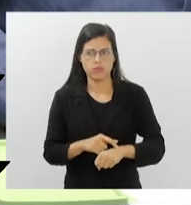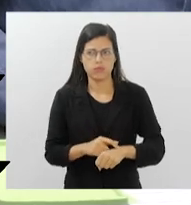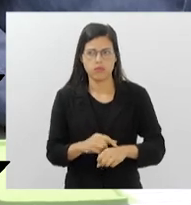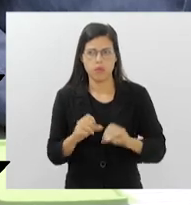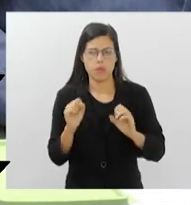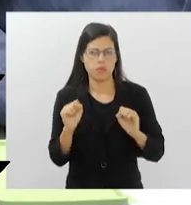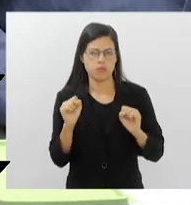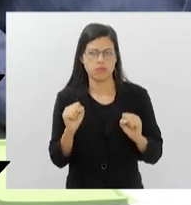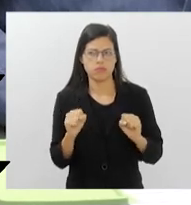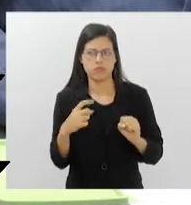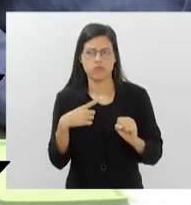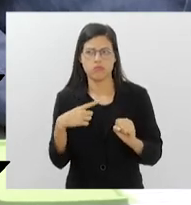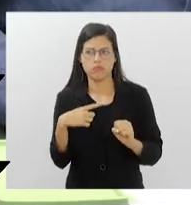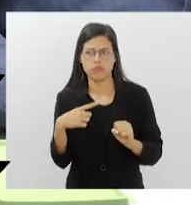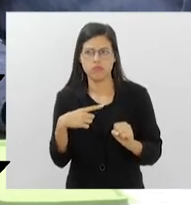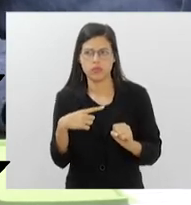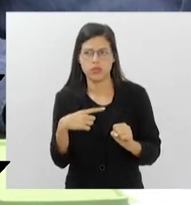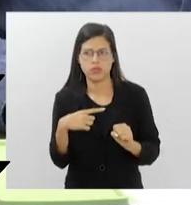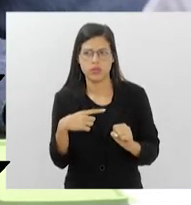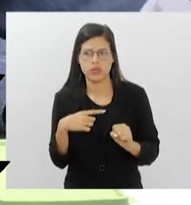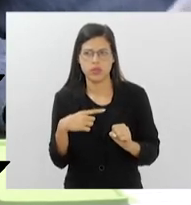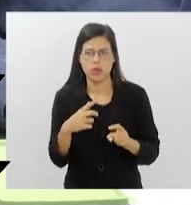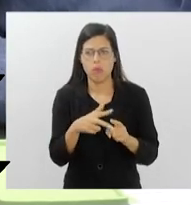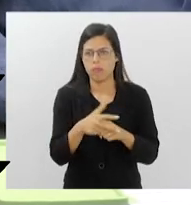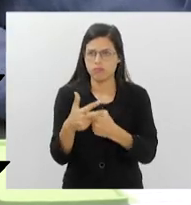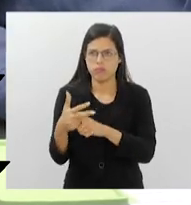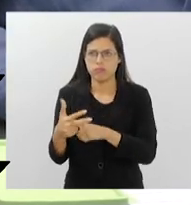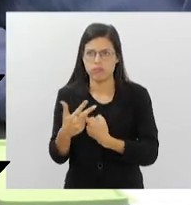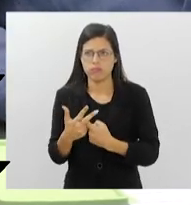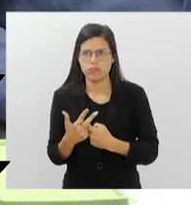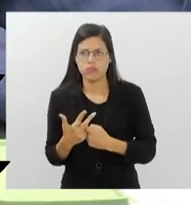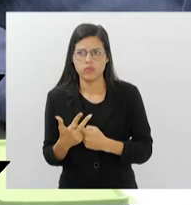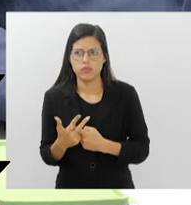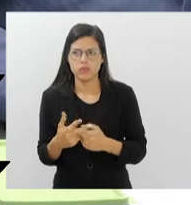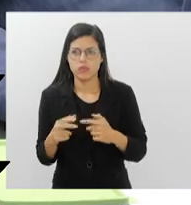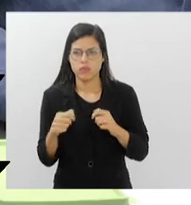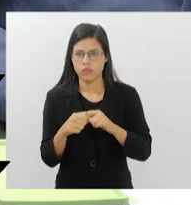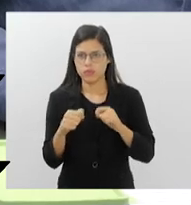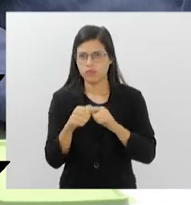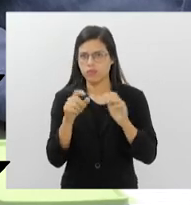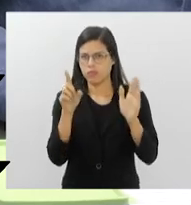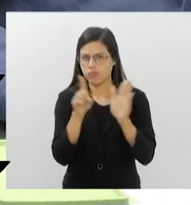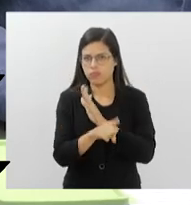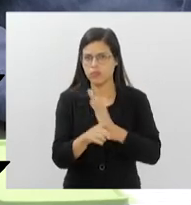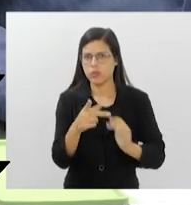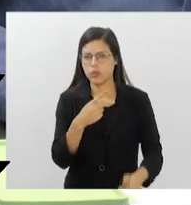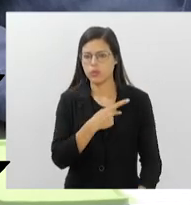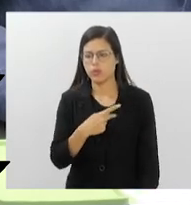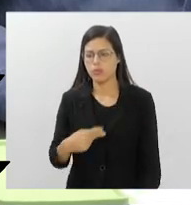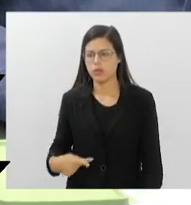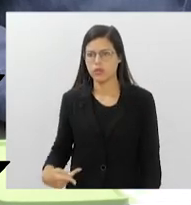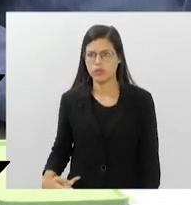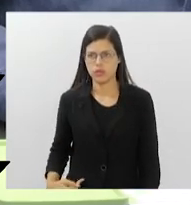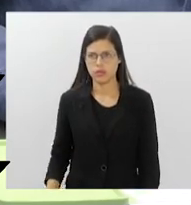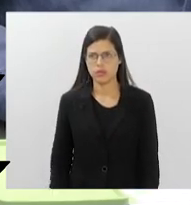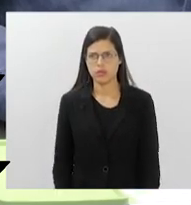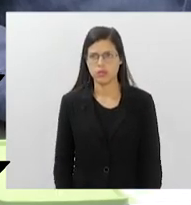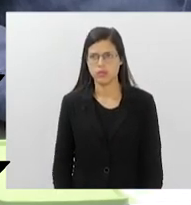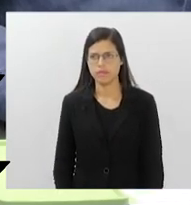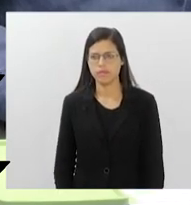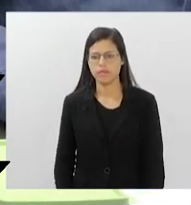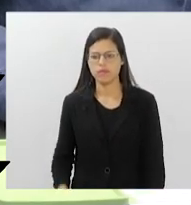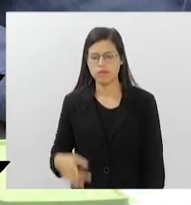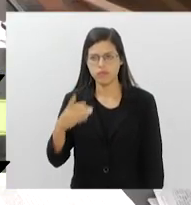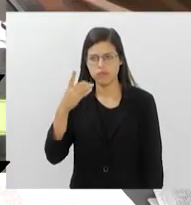haver uma interpretação corretiva Então faça essa essa pergunta à presidência o deputado de